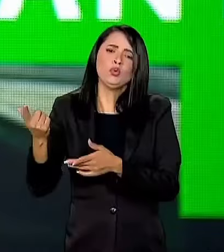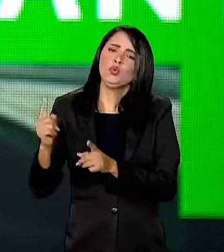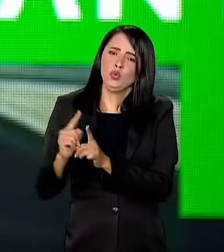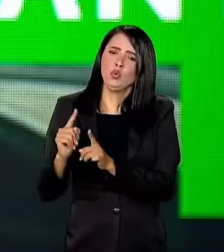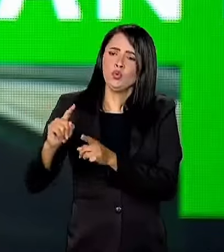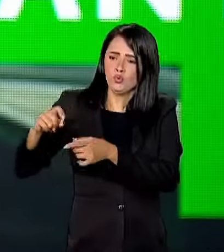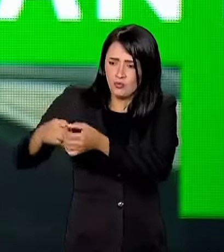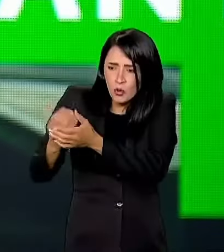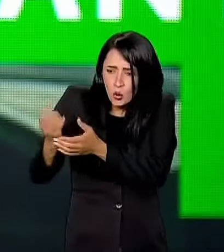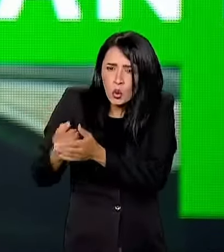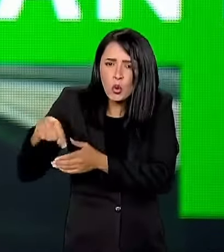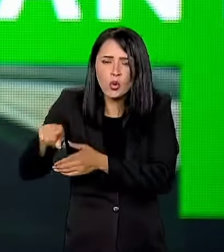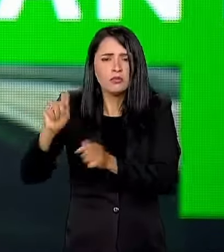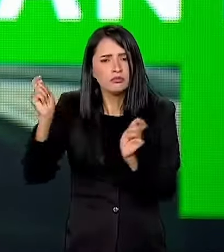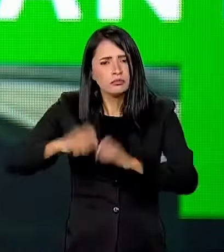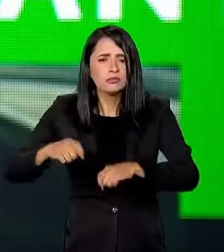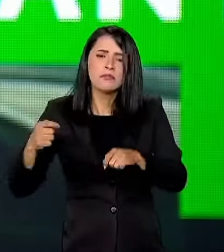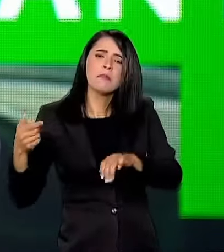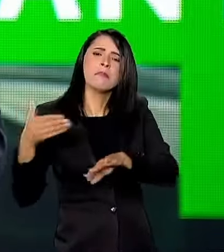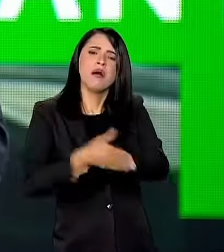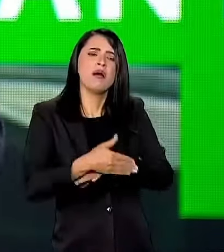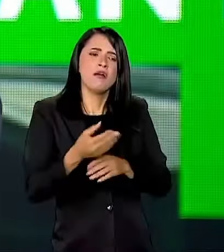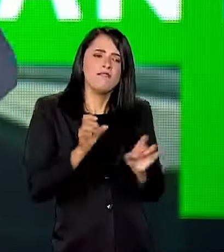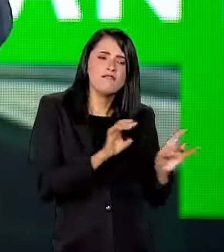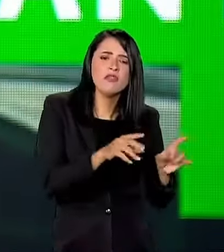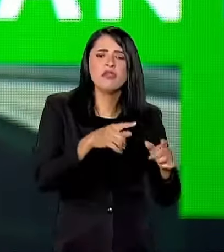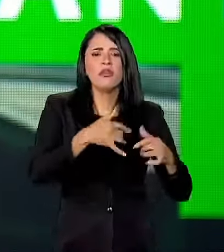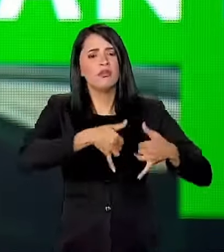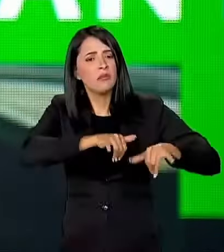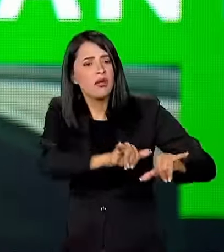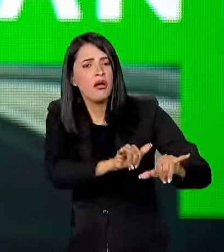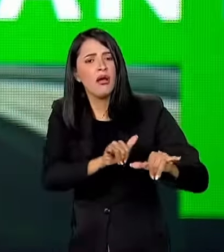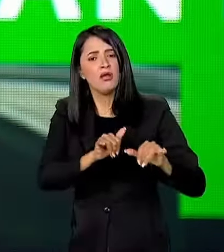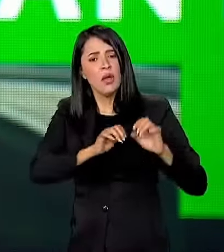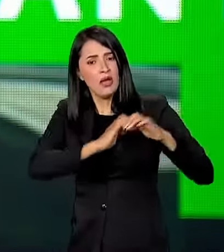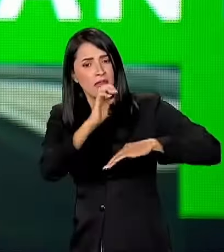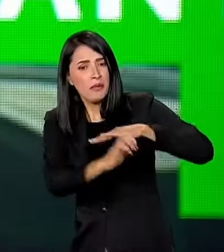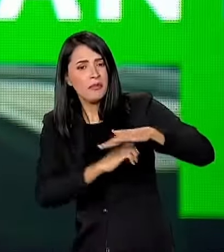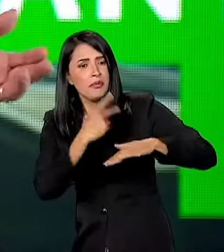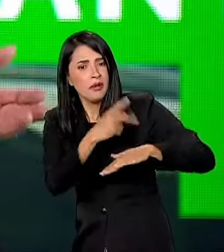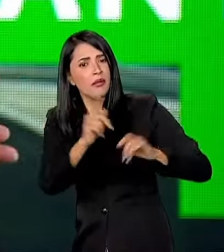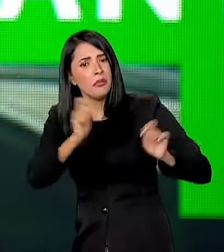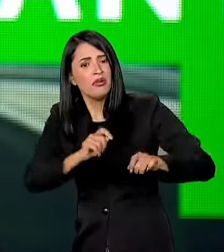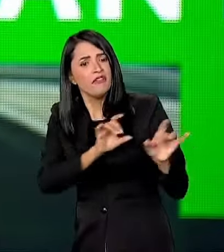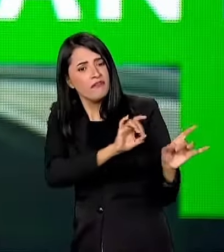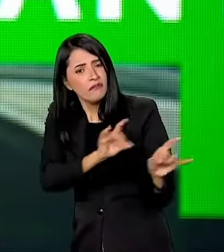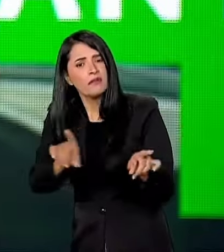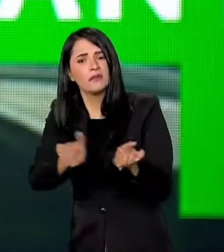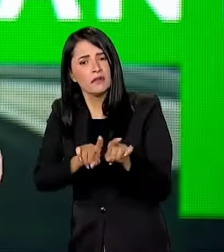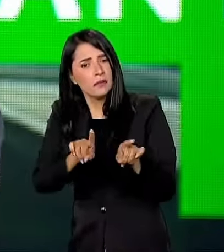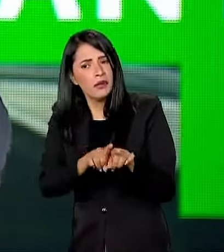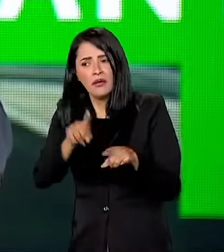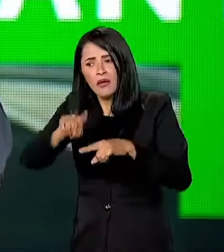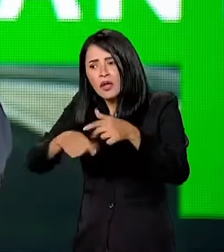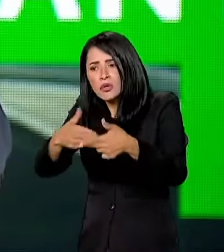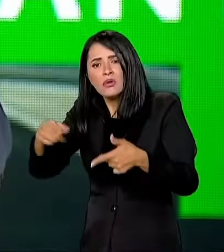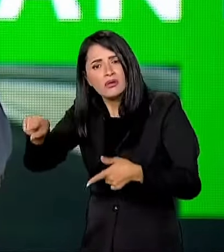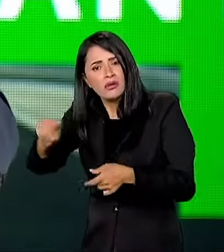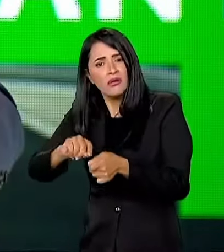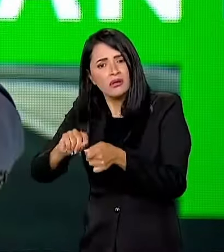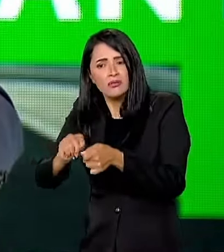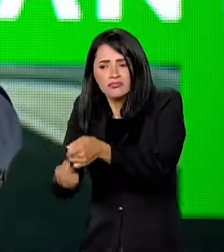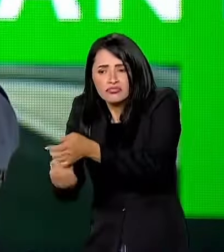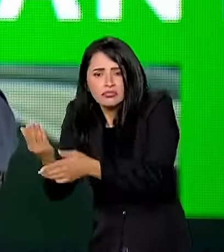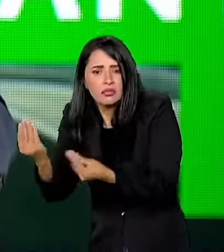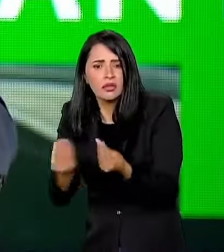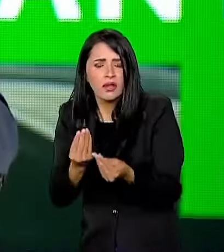permitir que eles possam participar nos supermercados, nas grandes empresas de atacadistas desse país, para vender os seus produtos.